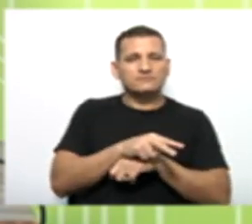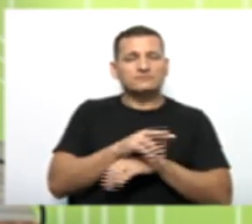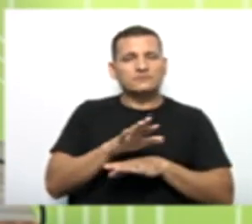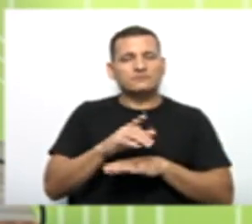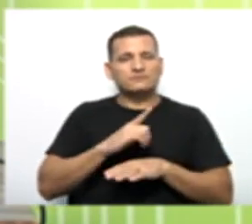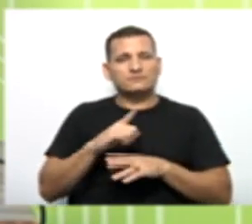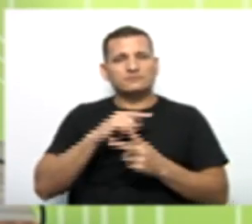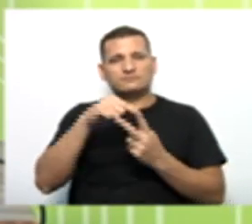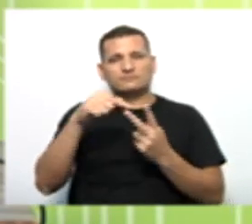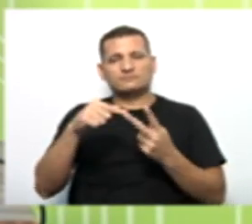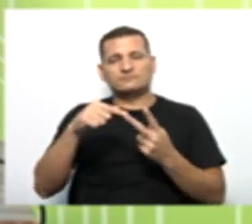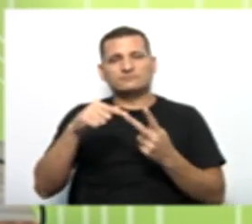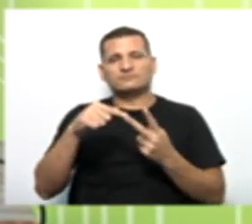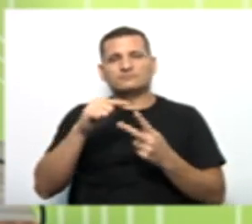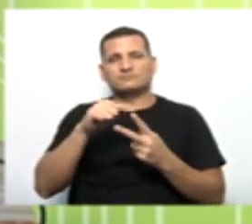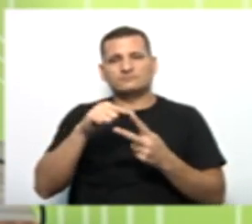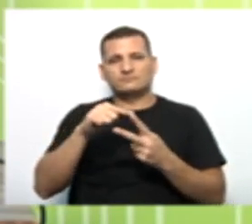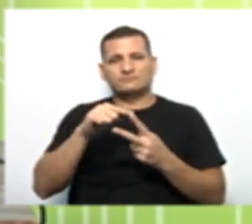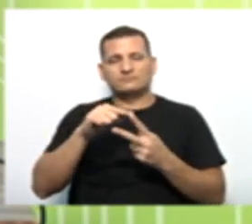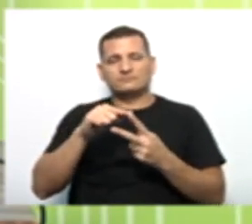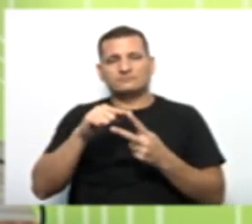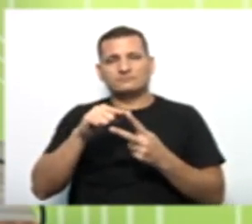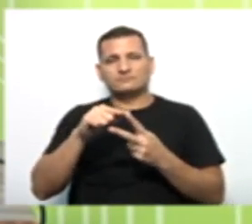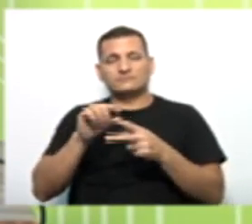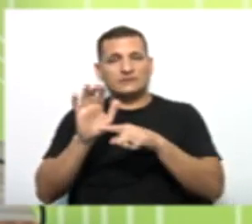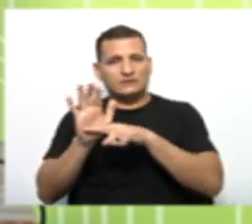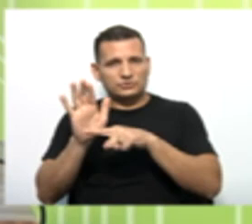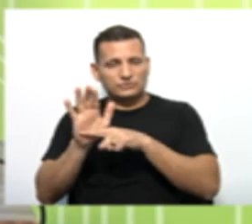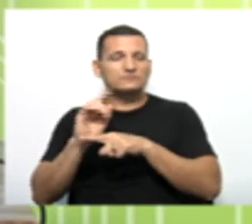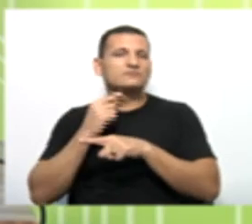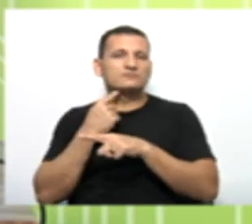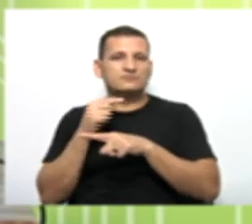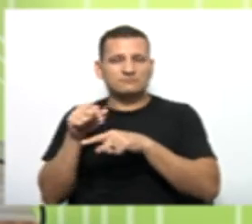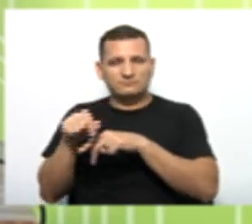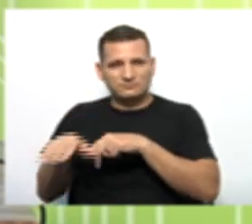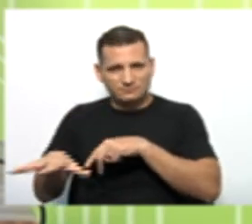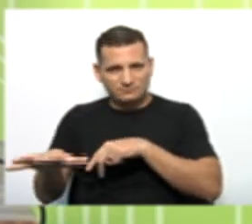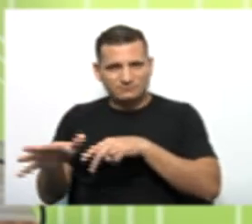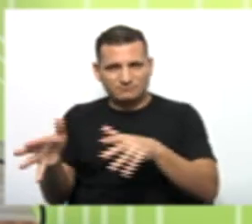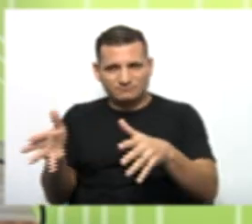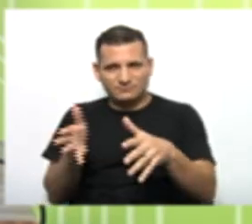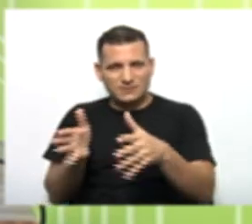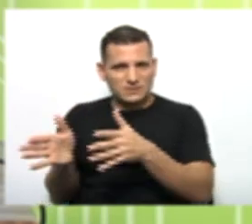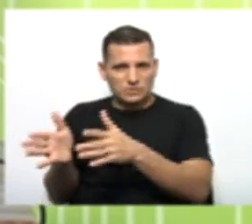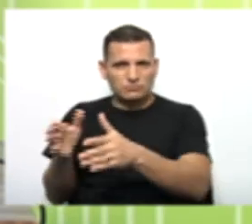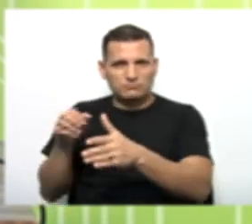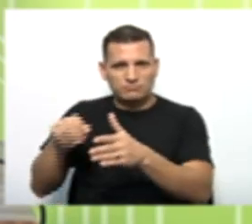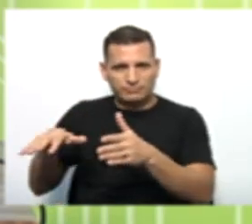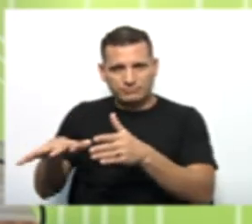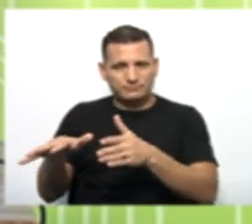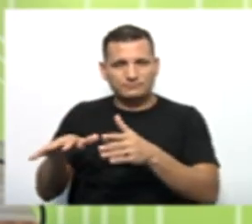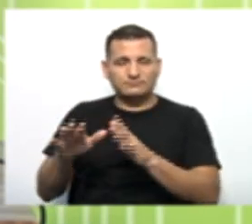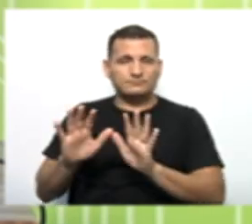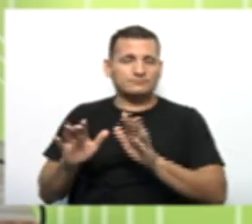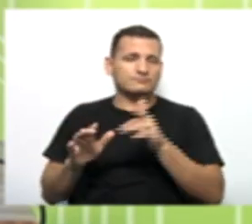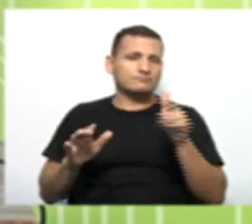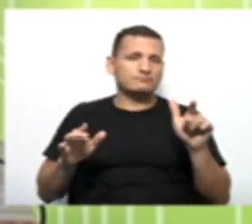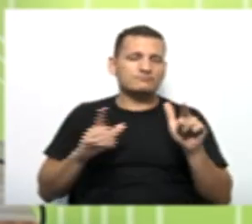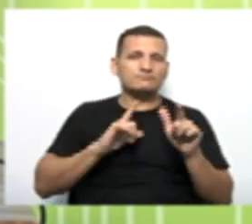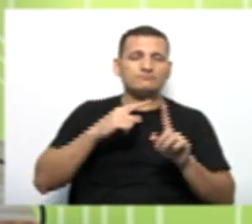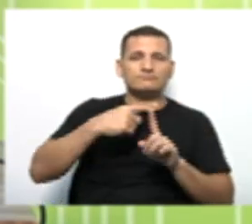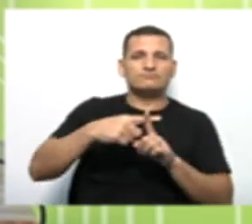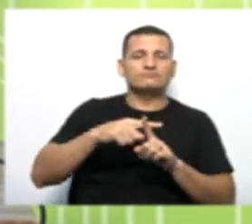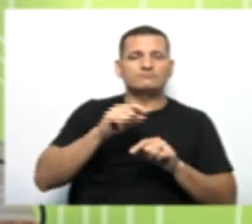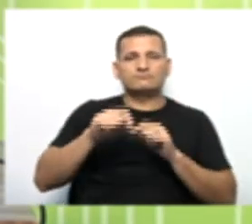sofrer. Uma externalidade que é a poluição gerada por essa empresa, uma externalidade negativa, Mas temos, por outro lado, uma